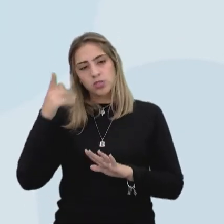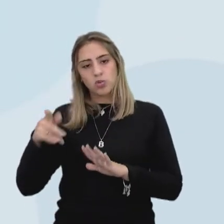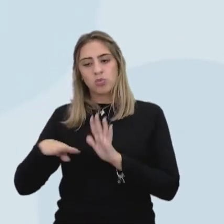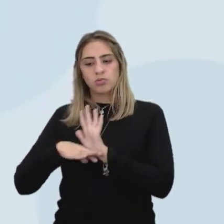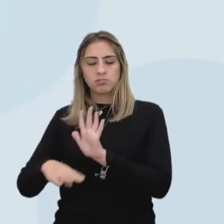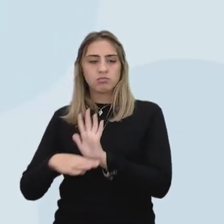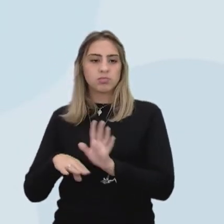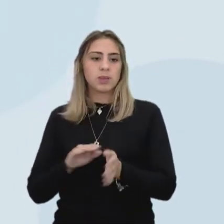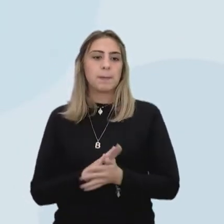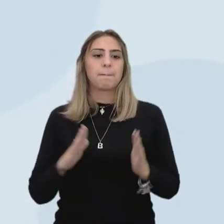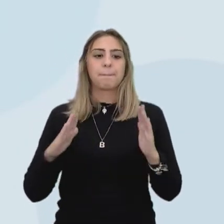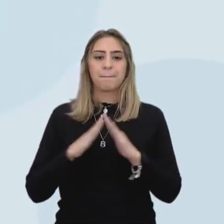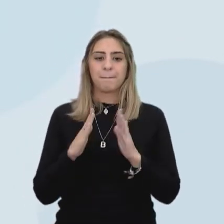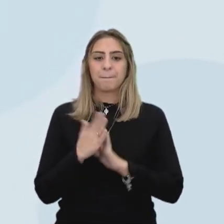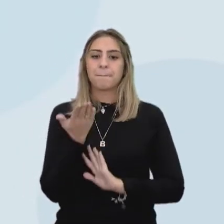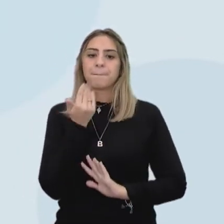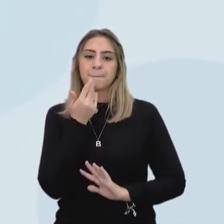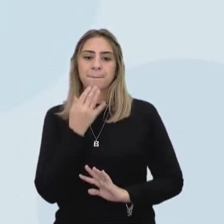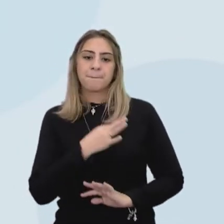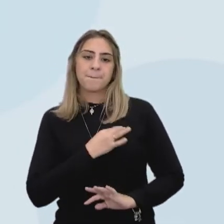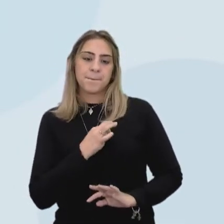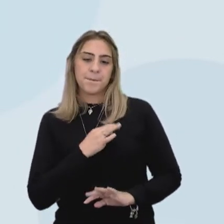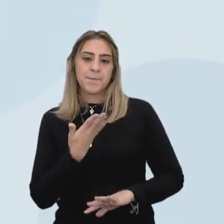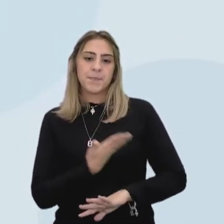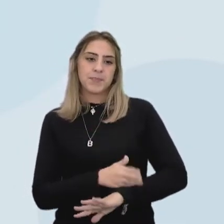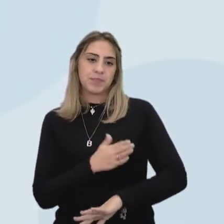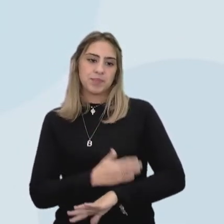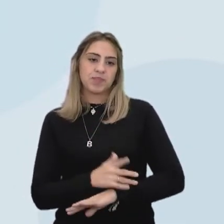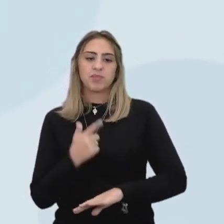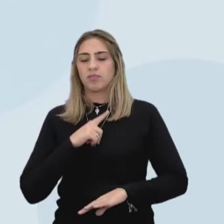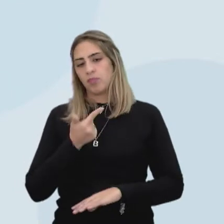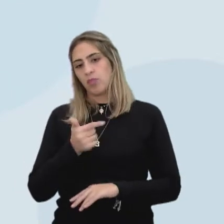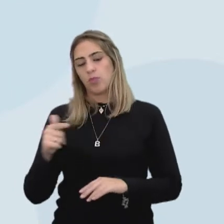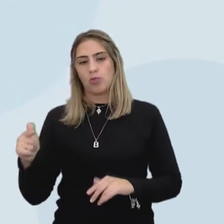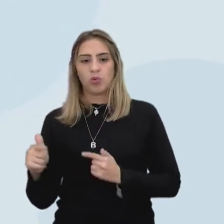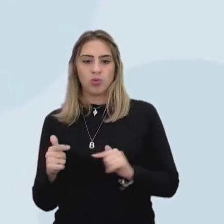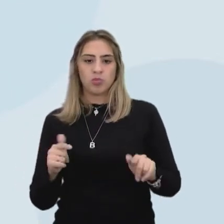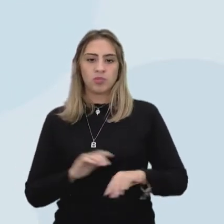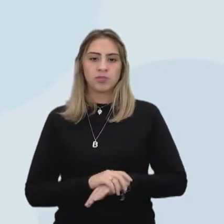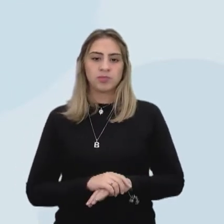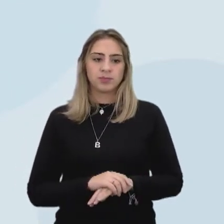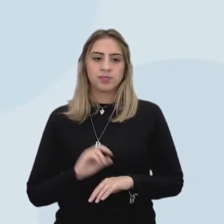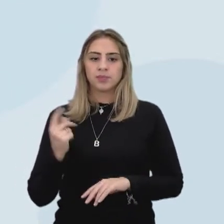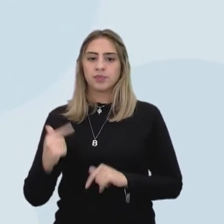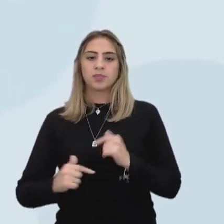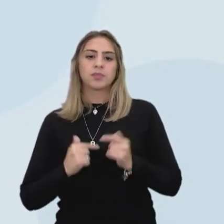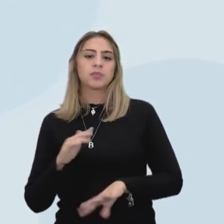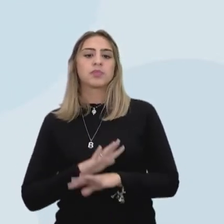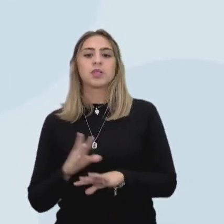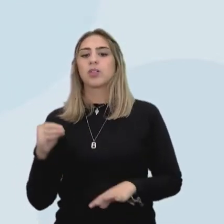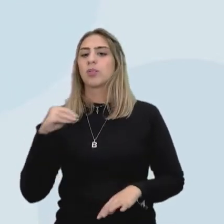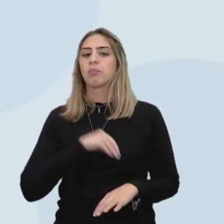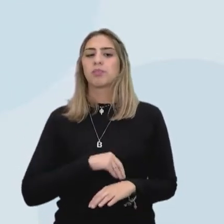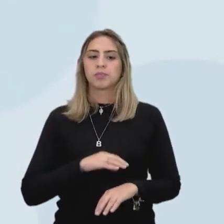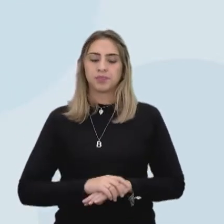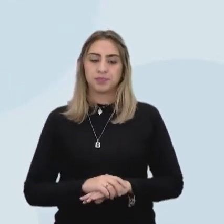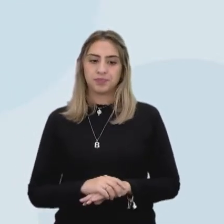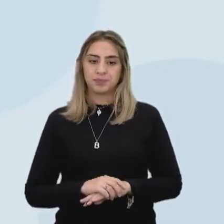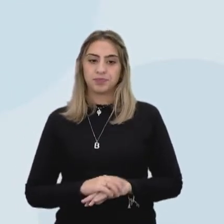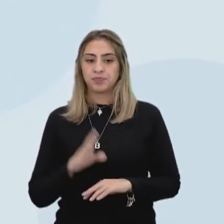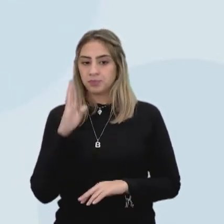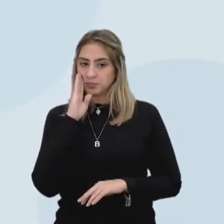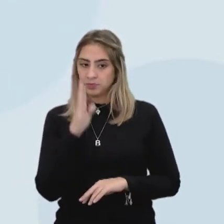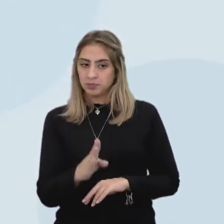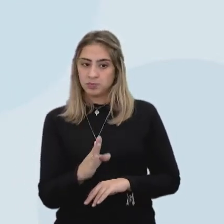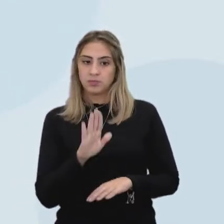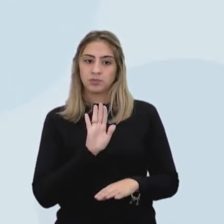benefícios, moradia, alimentação, roupas, treinamento, entre outros, ou em trabalho sem remuneração, direta